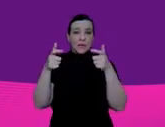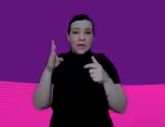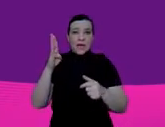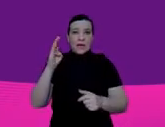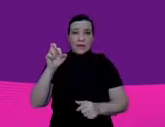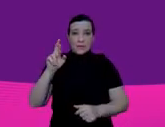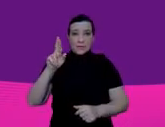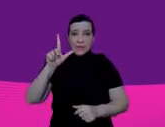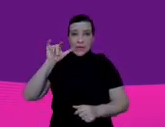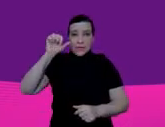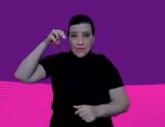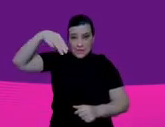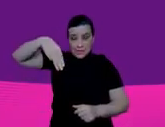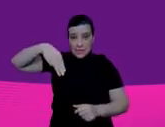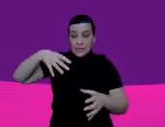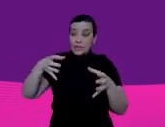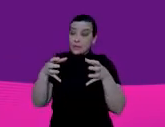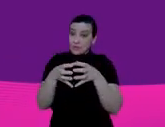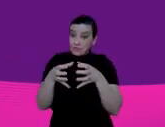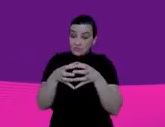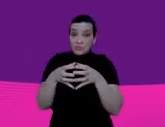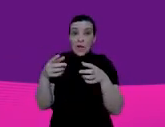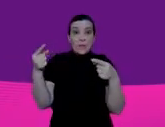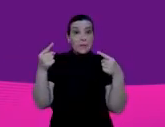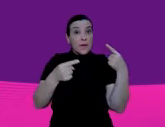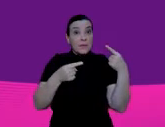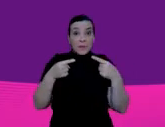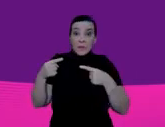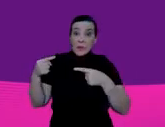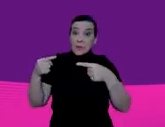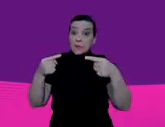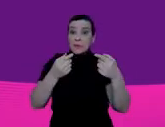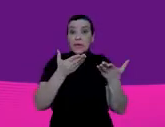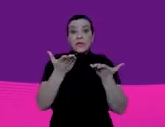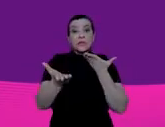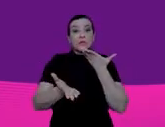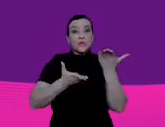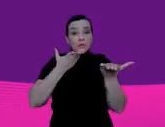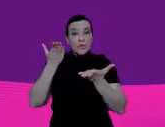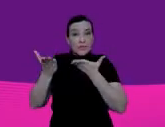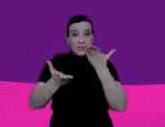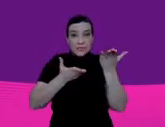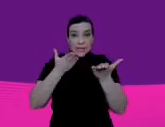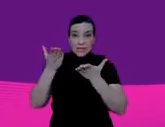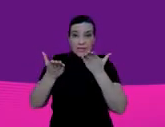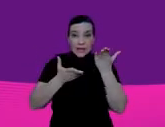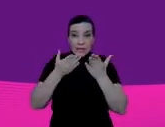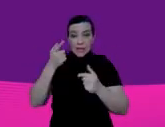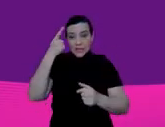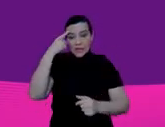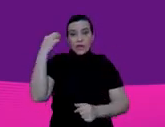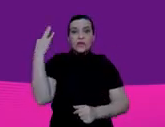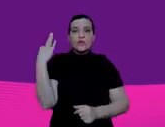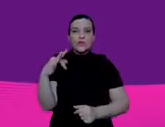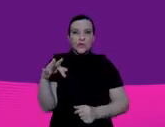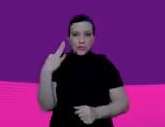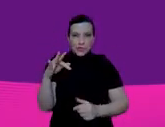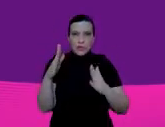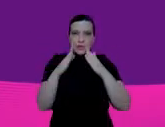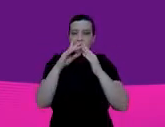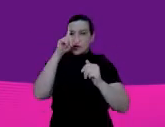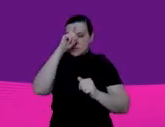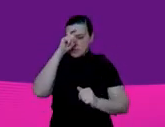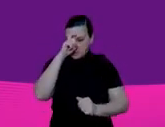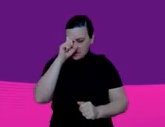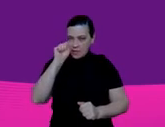discussão justamente a respeito do tratamento da cefaleia com Quadruple Aim em um dos nossos hospitais, o Hospital Samaritano em Higienópolis. Então, essa é